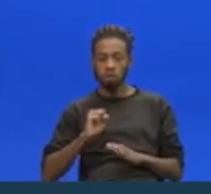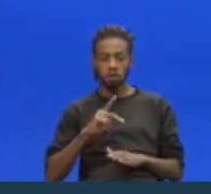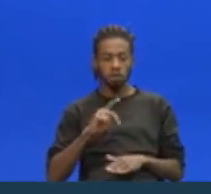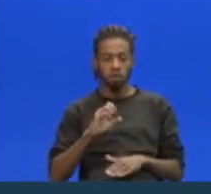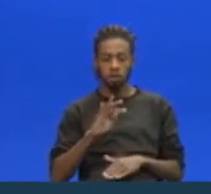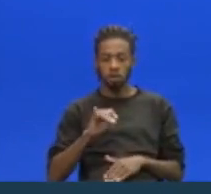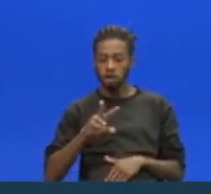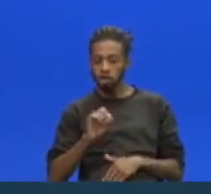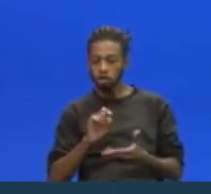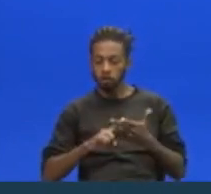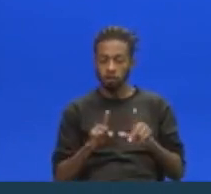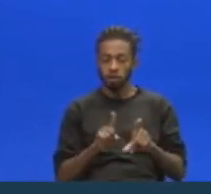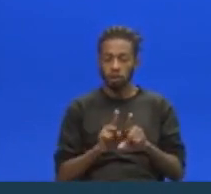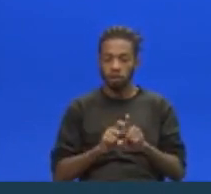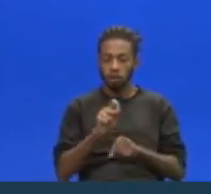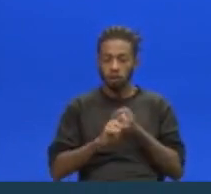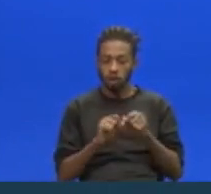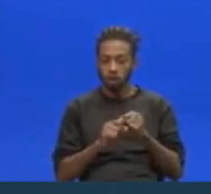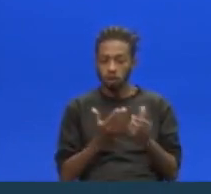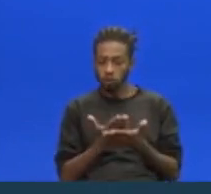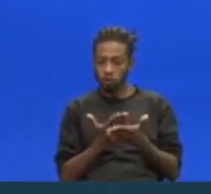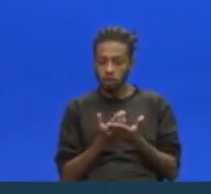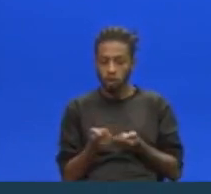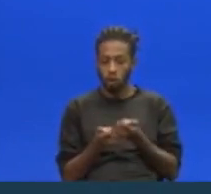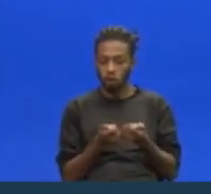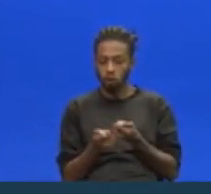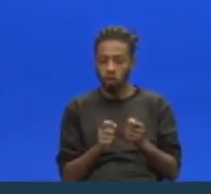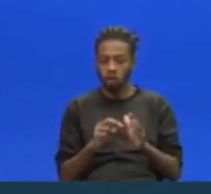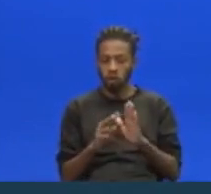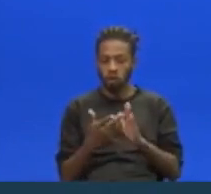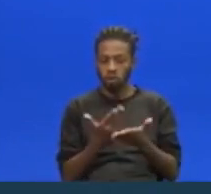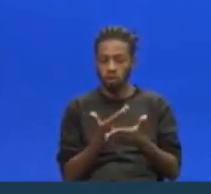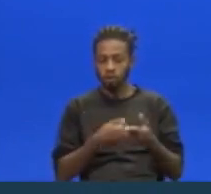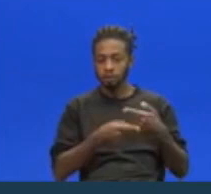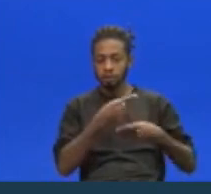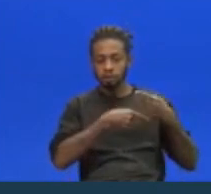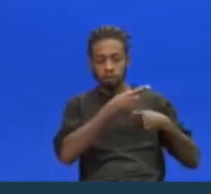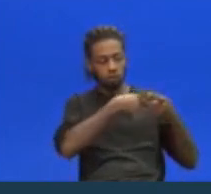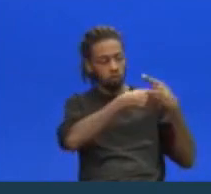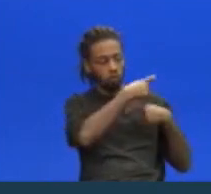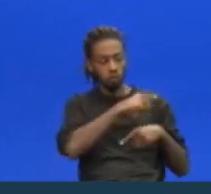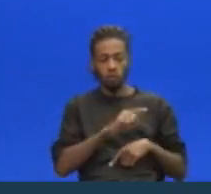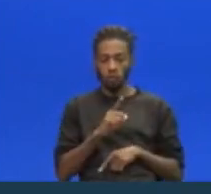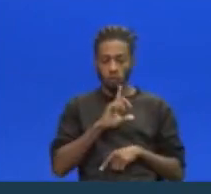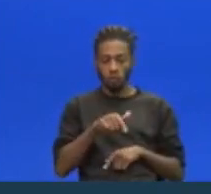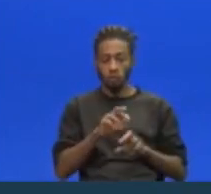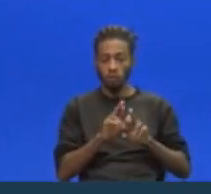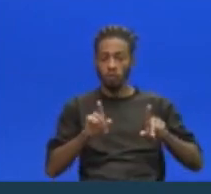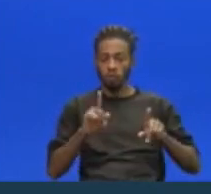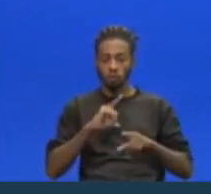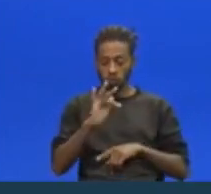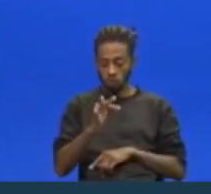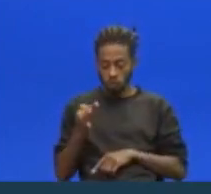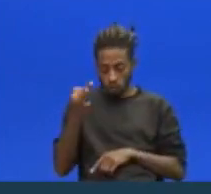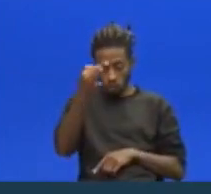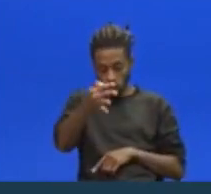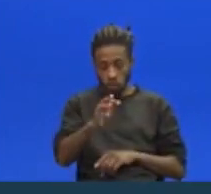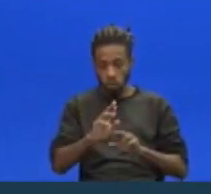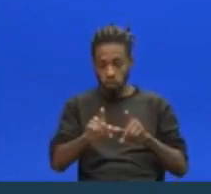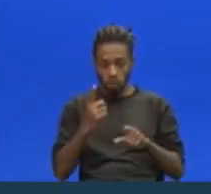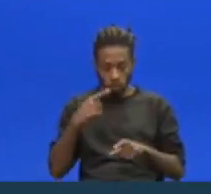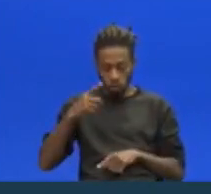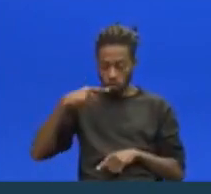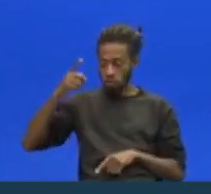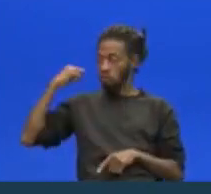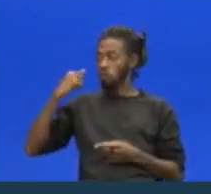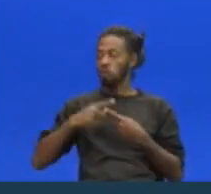caso de controle são o que nós chamamos de estudos retrospectivos. Então, eles são o oposto do estudo de corte. Eles partem